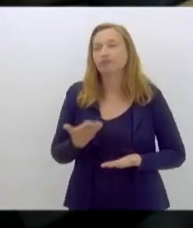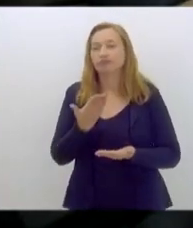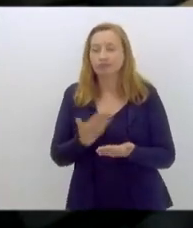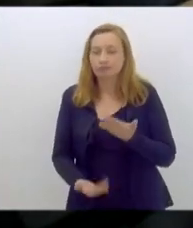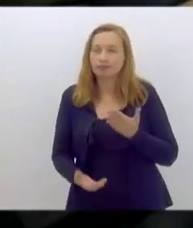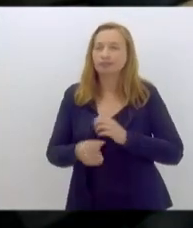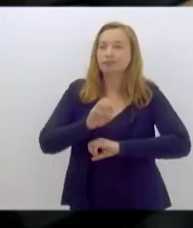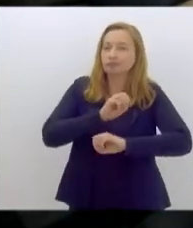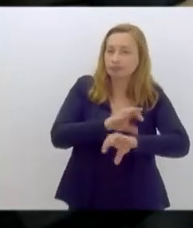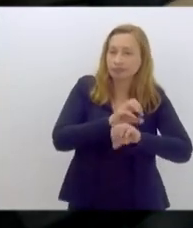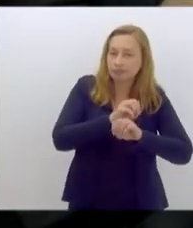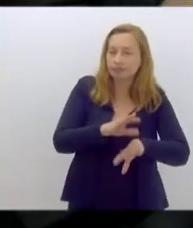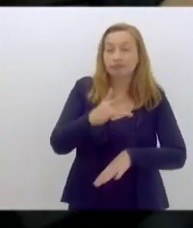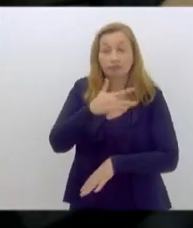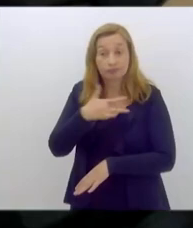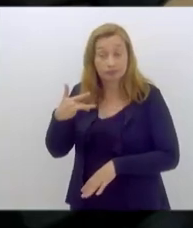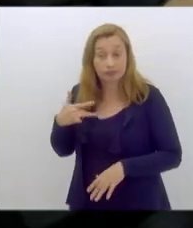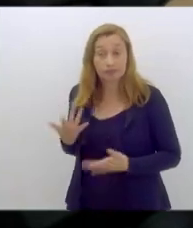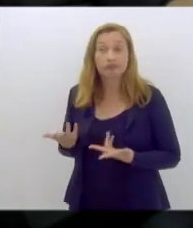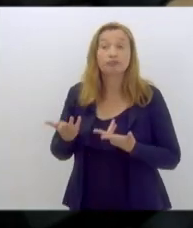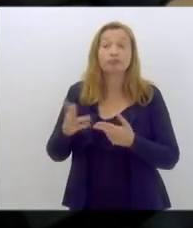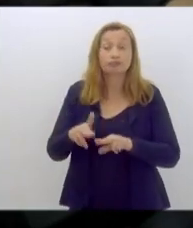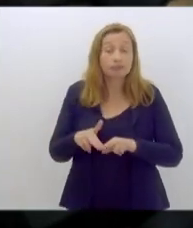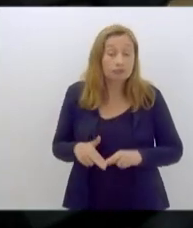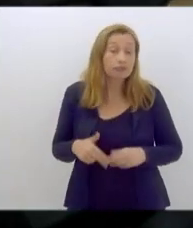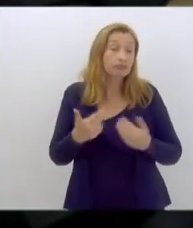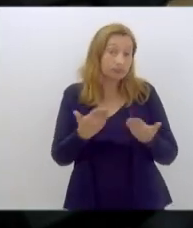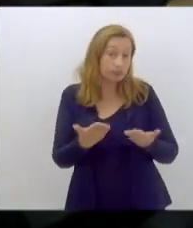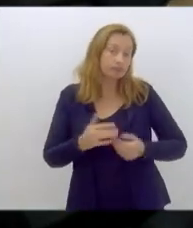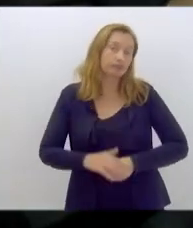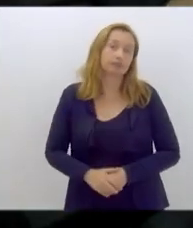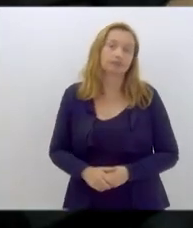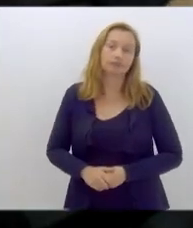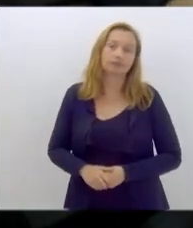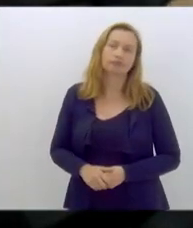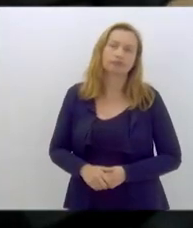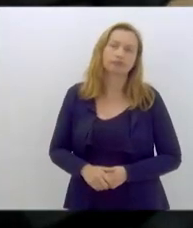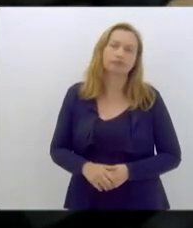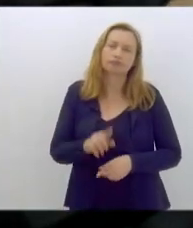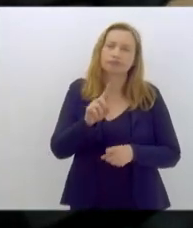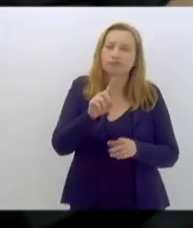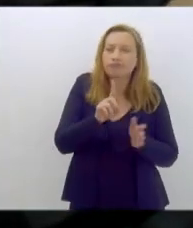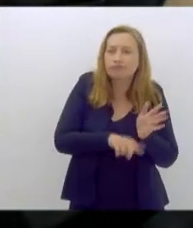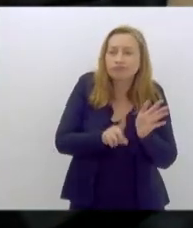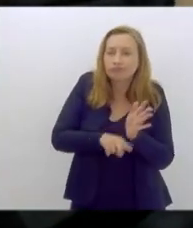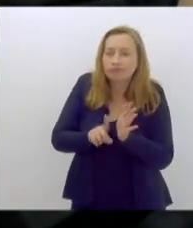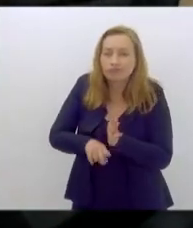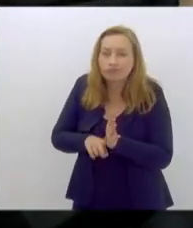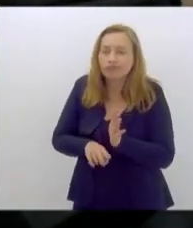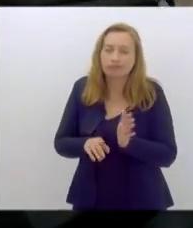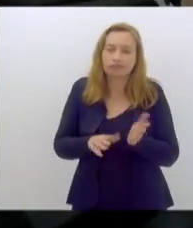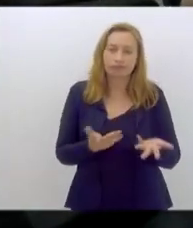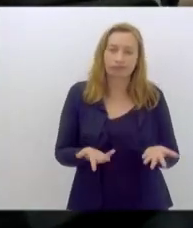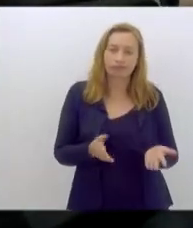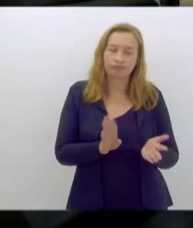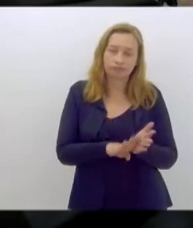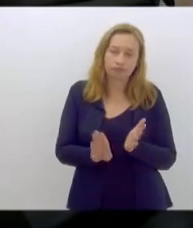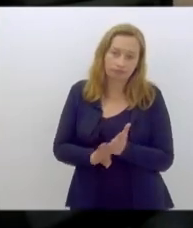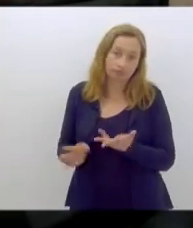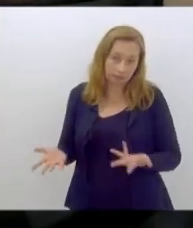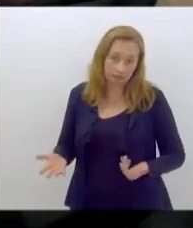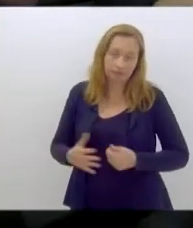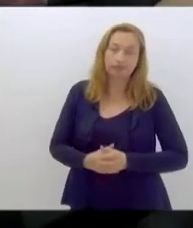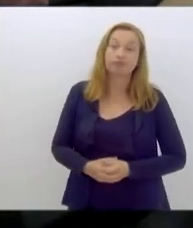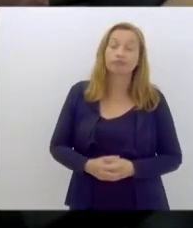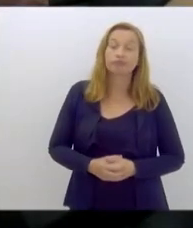perda na educação a perda na saúde ela se dá exatamente por conta disso porque você acaba reduzindo as despesas à medida que você não tem arrecadação